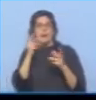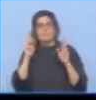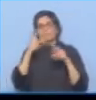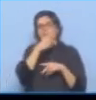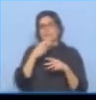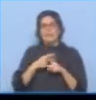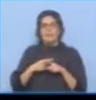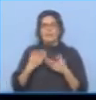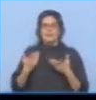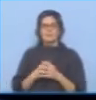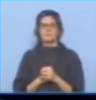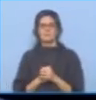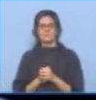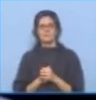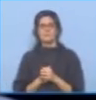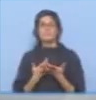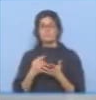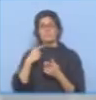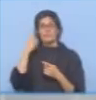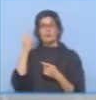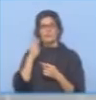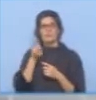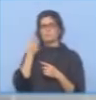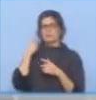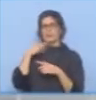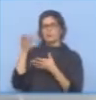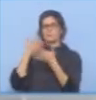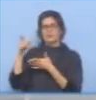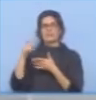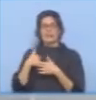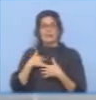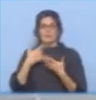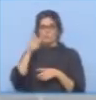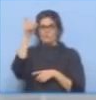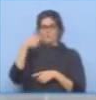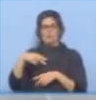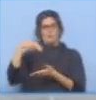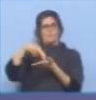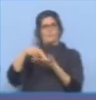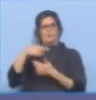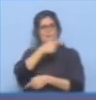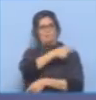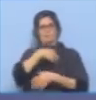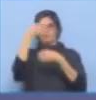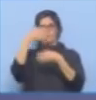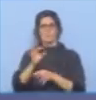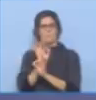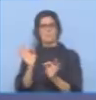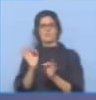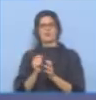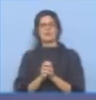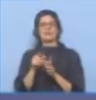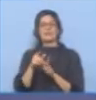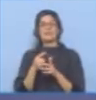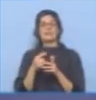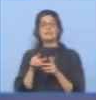inteiro. Há dias também estive a conversar com ela, notou-se bem o entusiasmo. Sim. E ela representa, ela não é? é ótima, claro. Sim, ela é muito, muito E nós simpática. achámos também que era bom